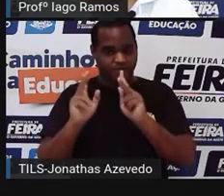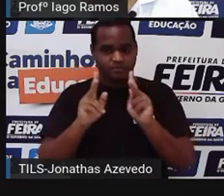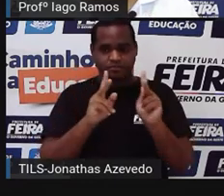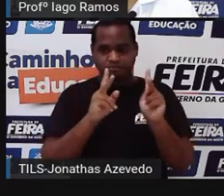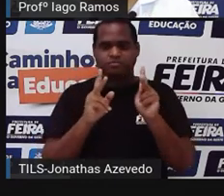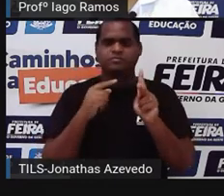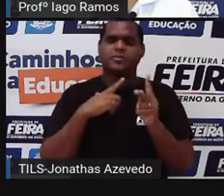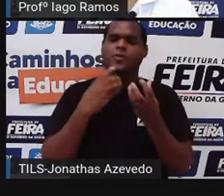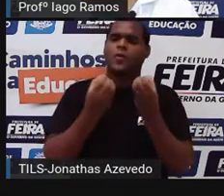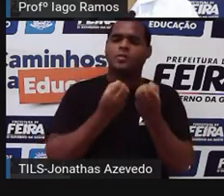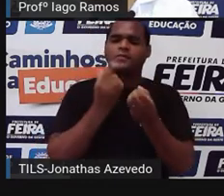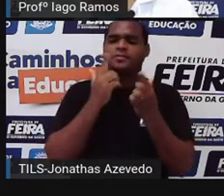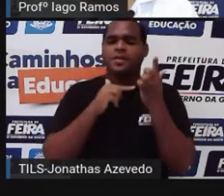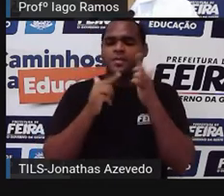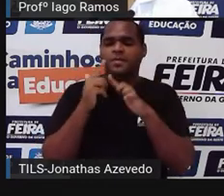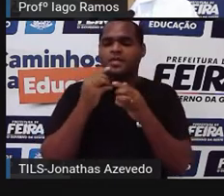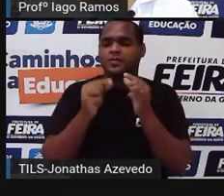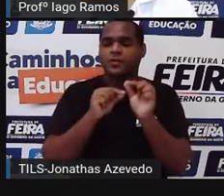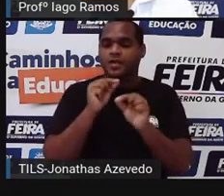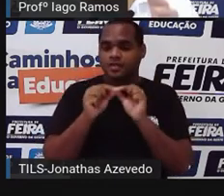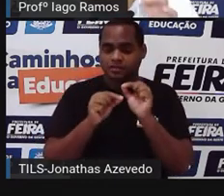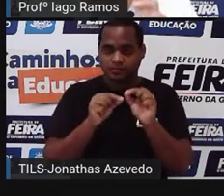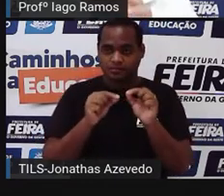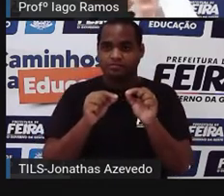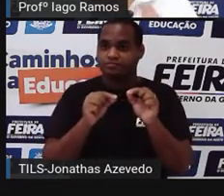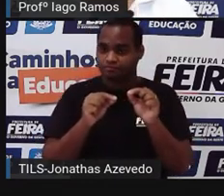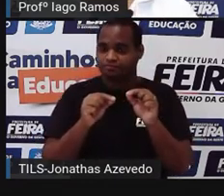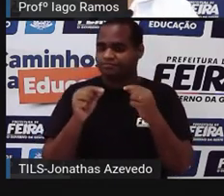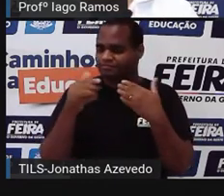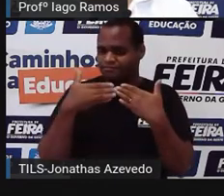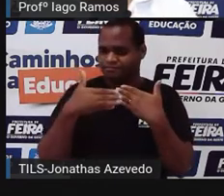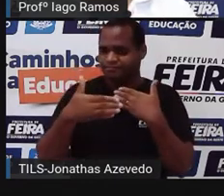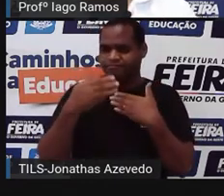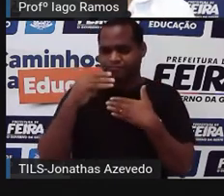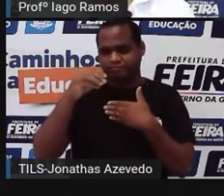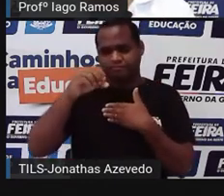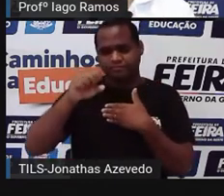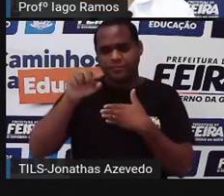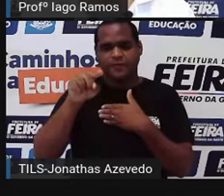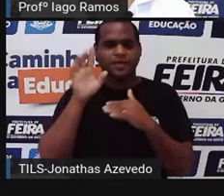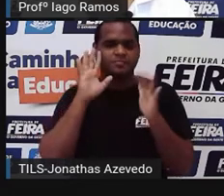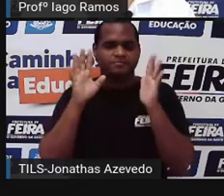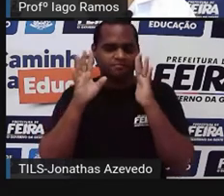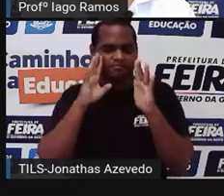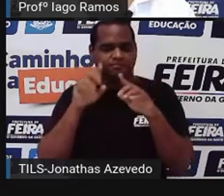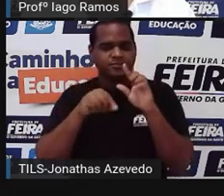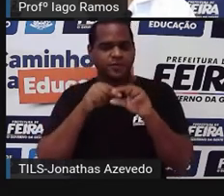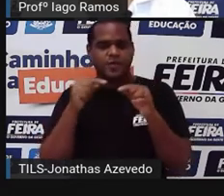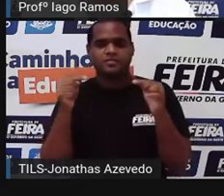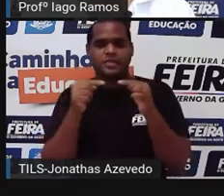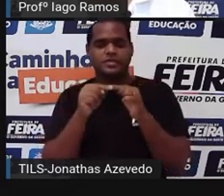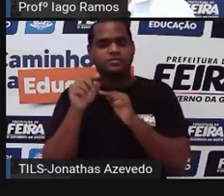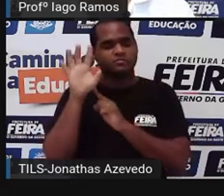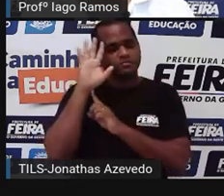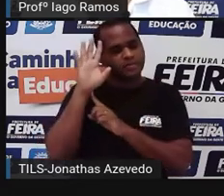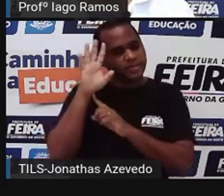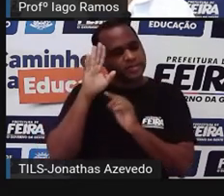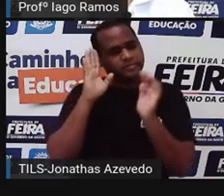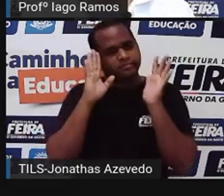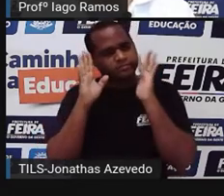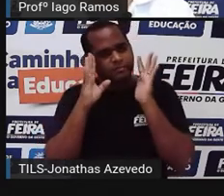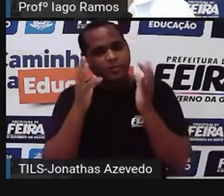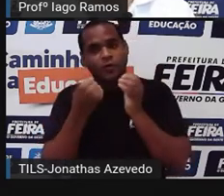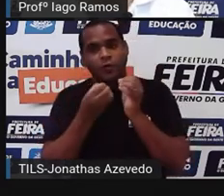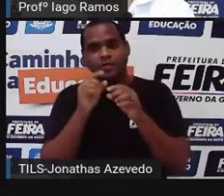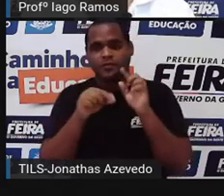Como você conseguiu se comportar até aqui e aí nesses 30 segundos você escolhe aí né Pensa reflete